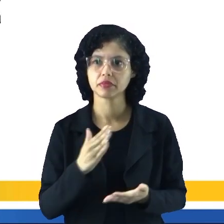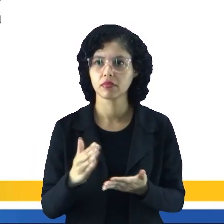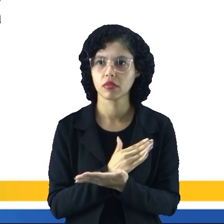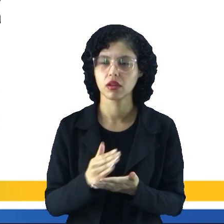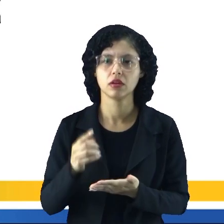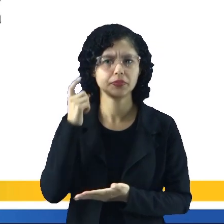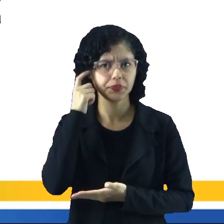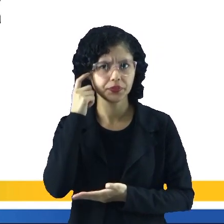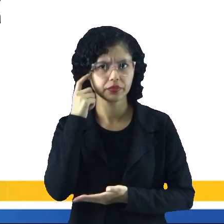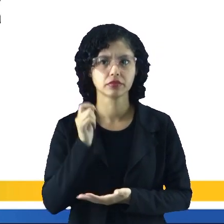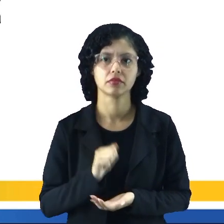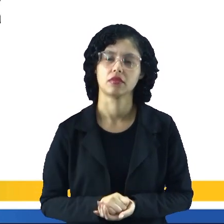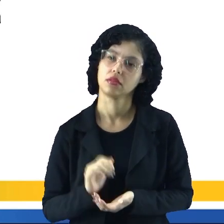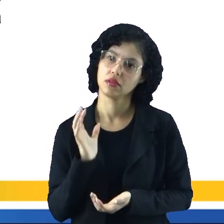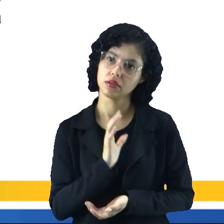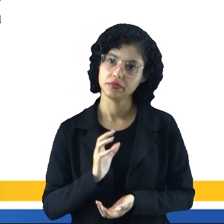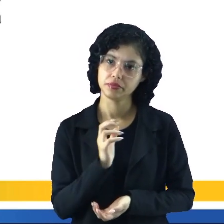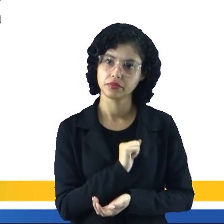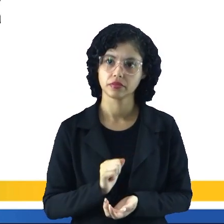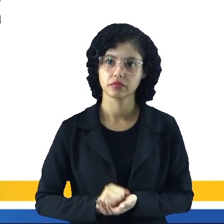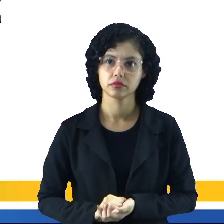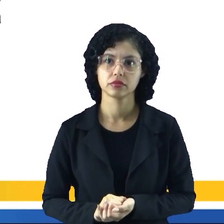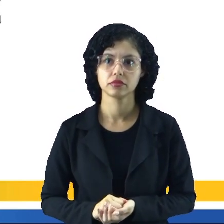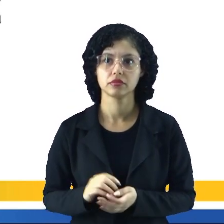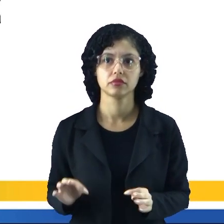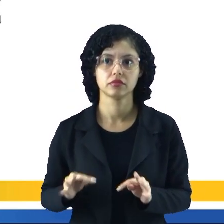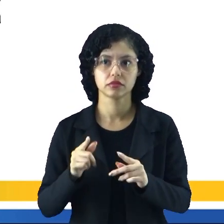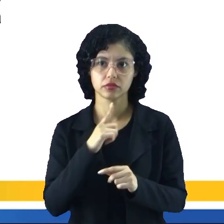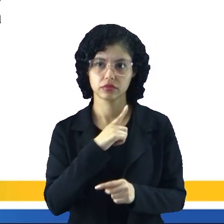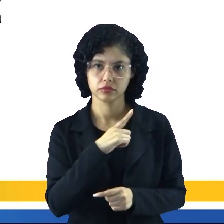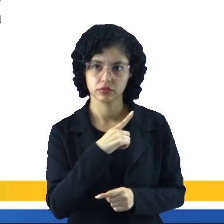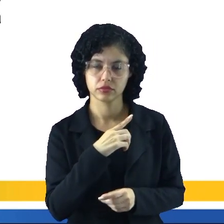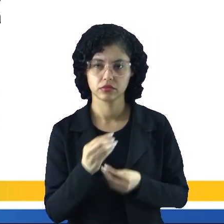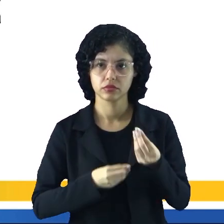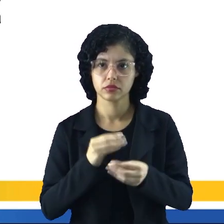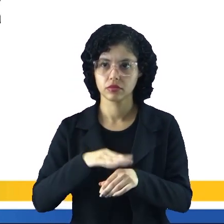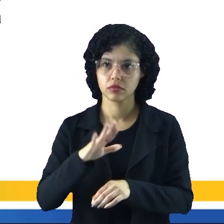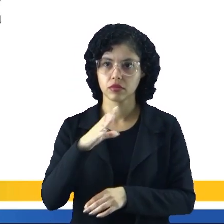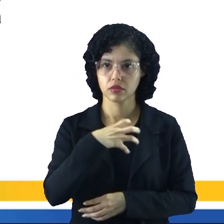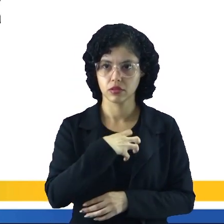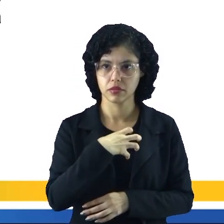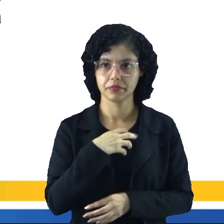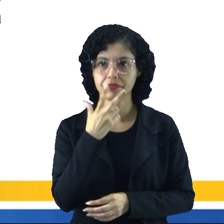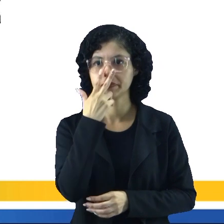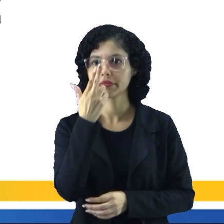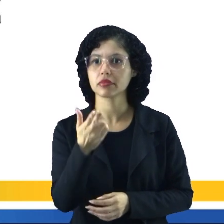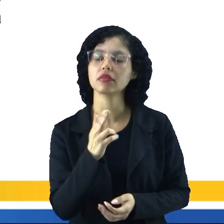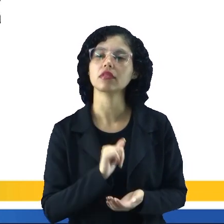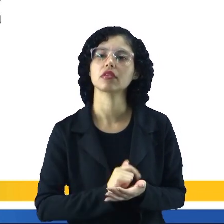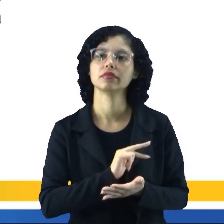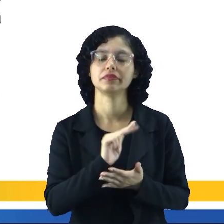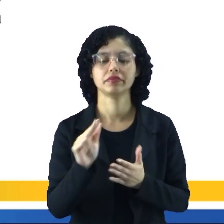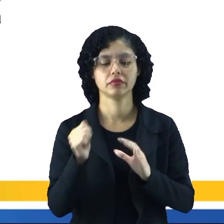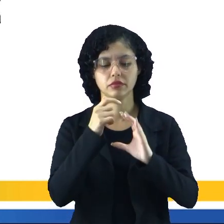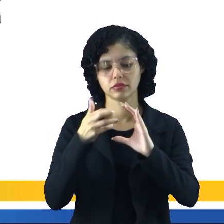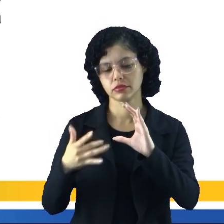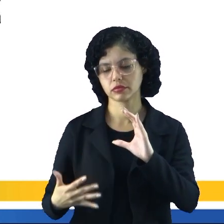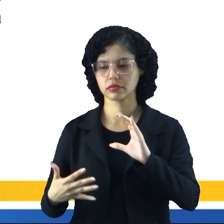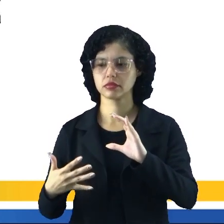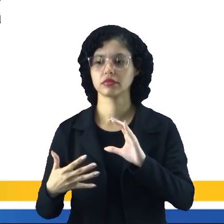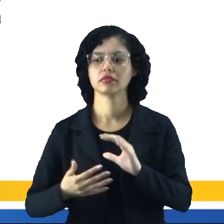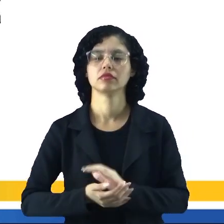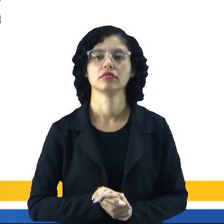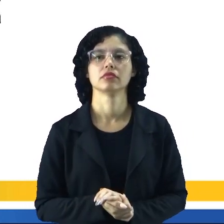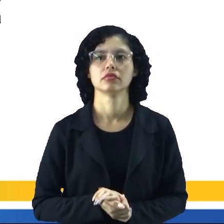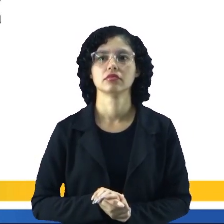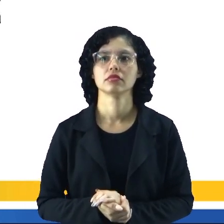Tem algum tipo de raciocínio amor o amor tido como o mais elevado e sentimentos é parecido em